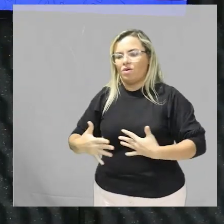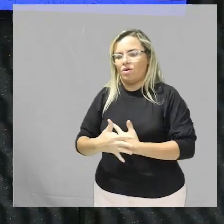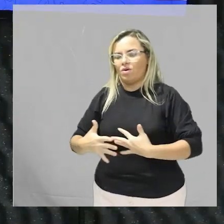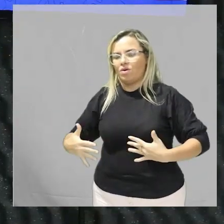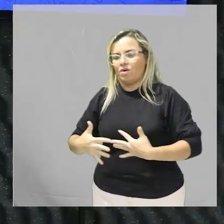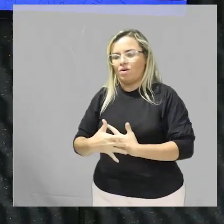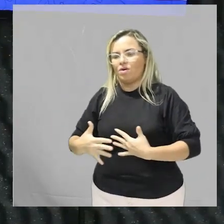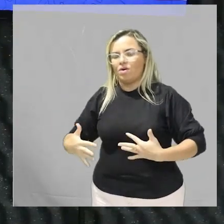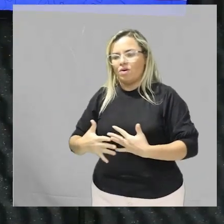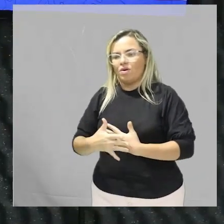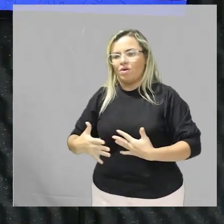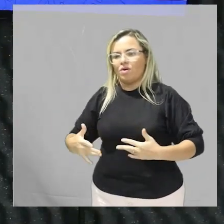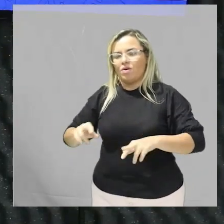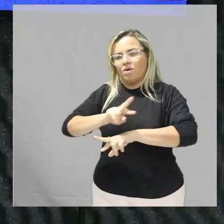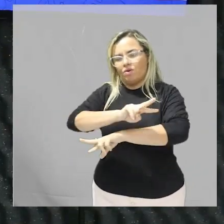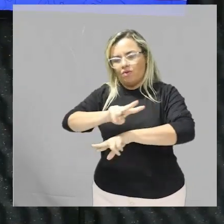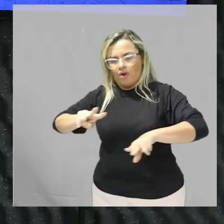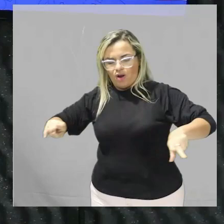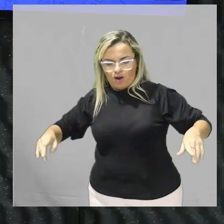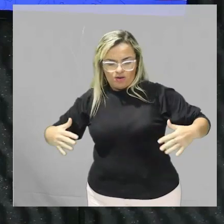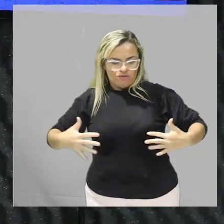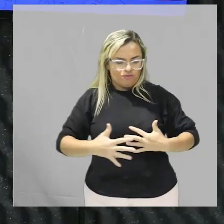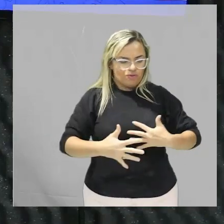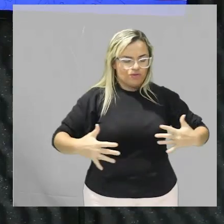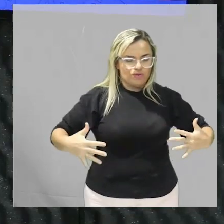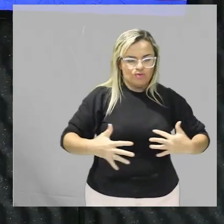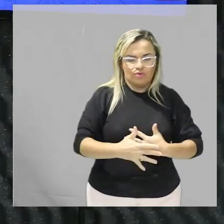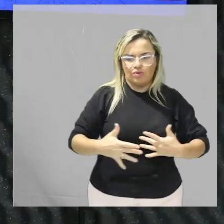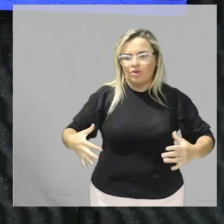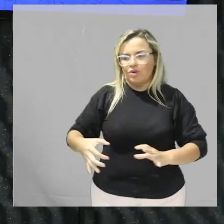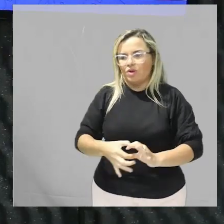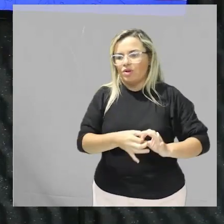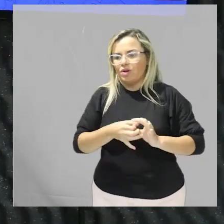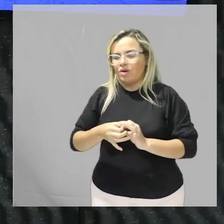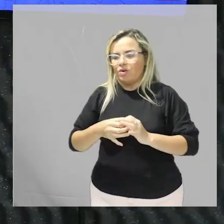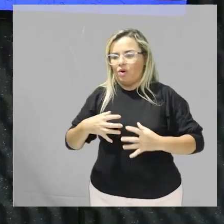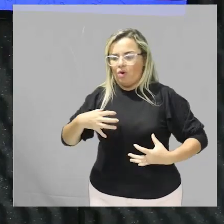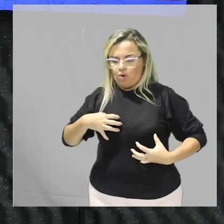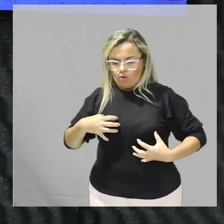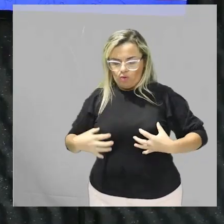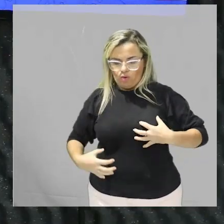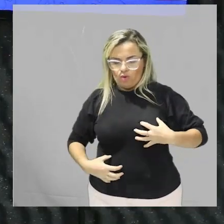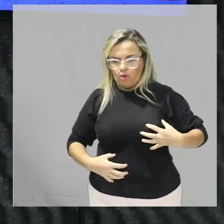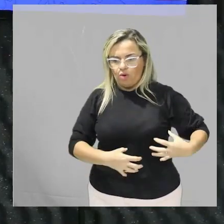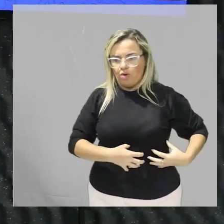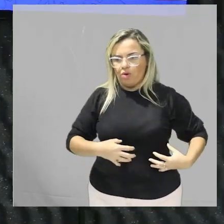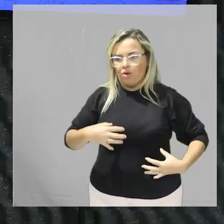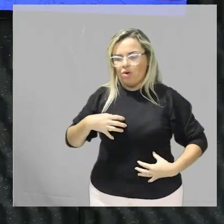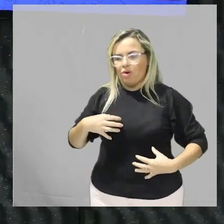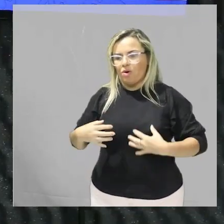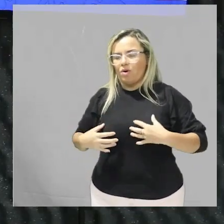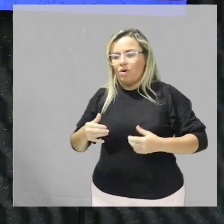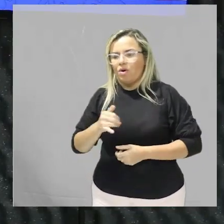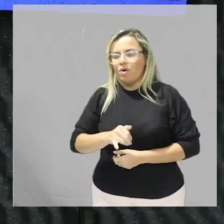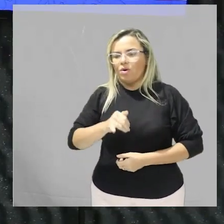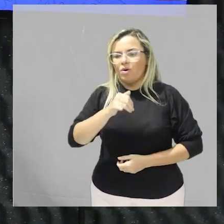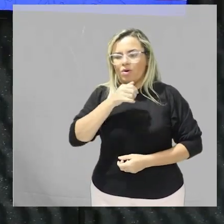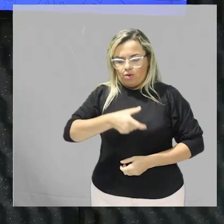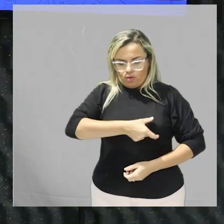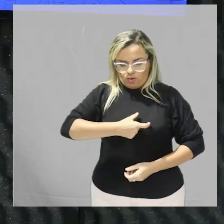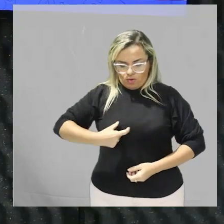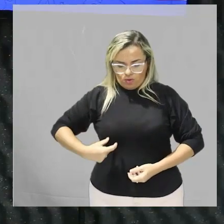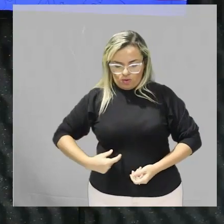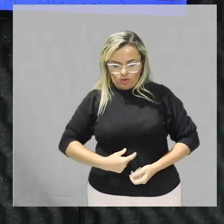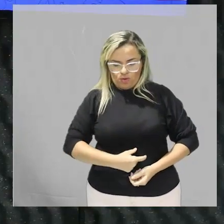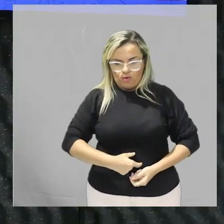de vários tecidos trabalhando em conjunto, né, trabalhando junto, vai formar o órgão. Por exemplo, a gente pode mencionar o intestino.